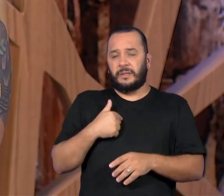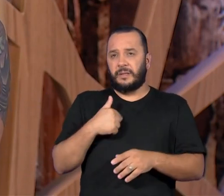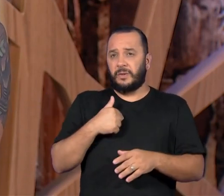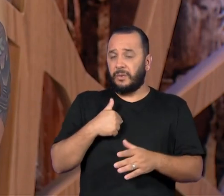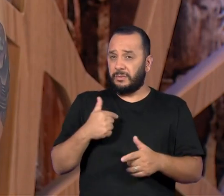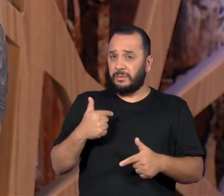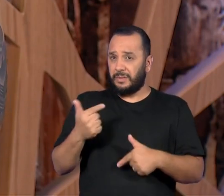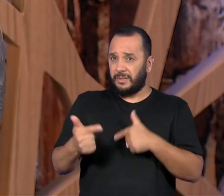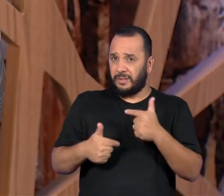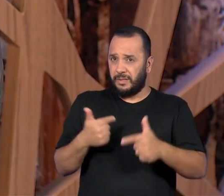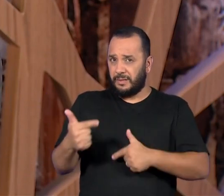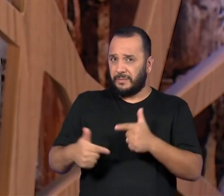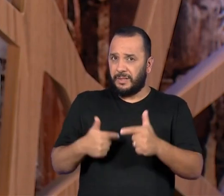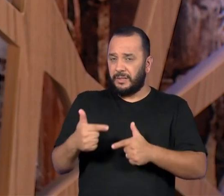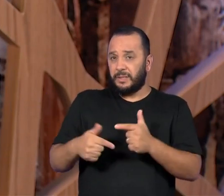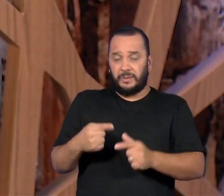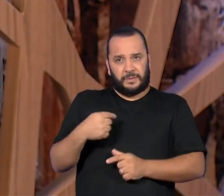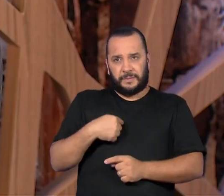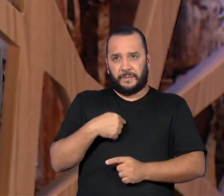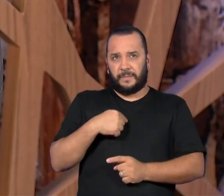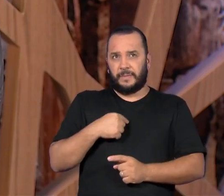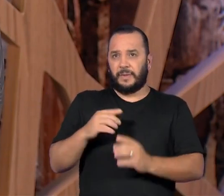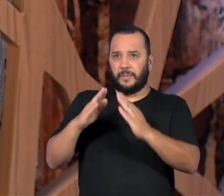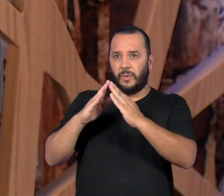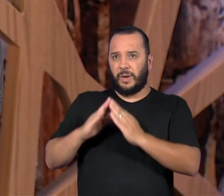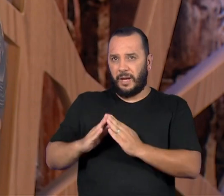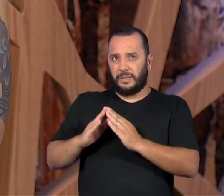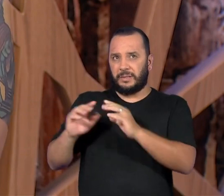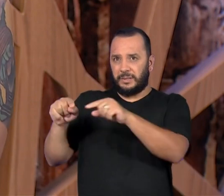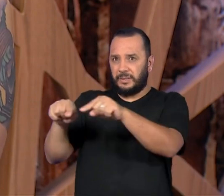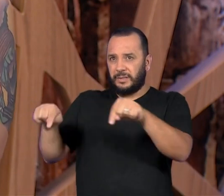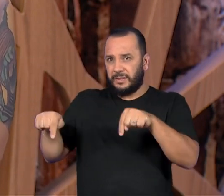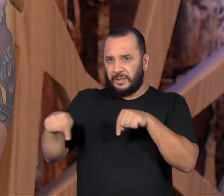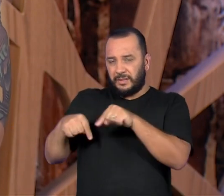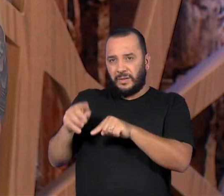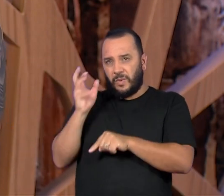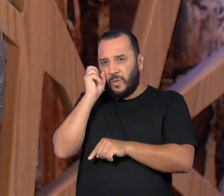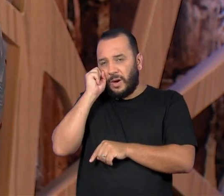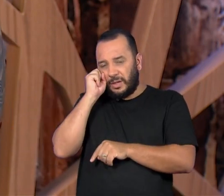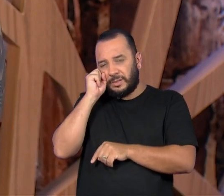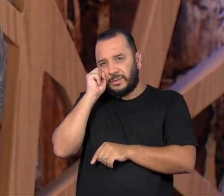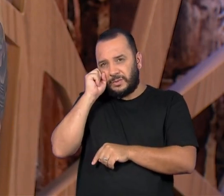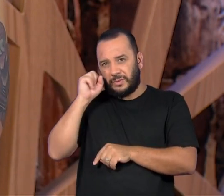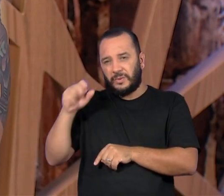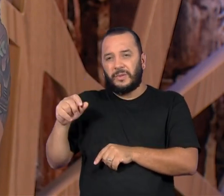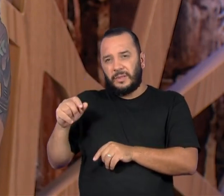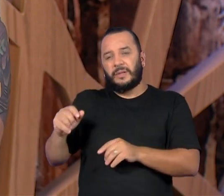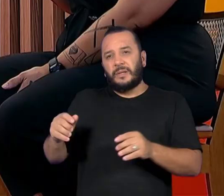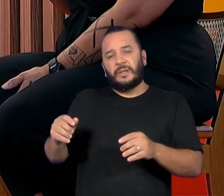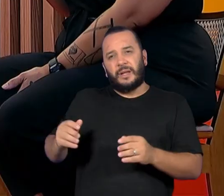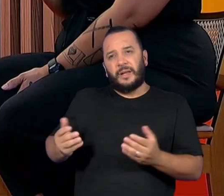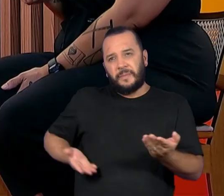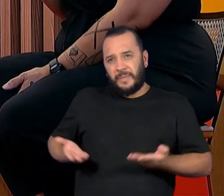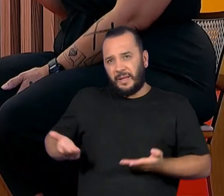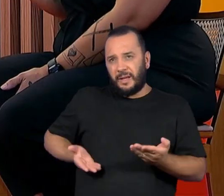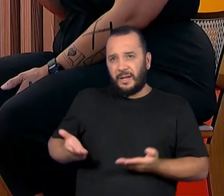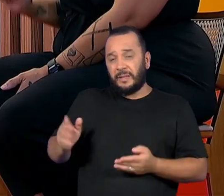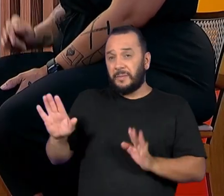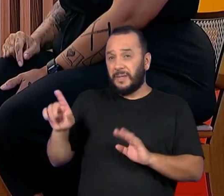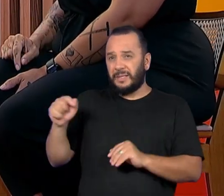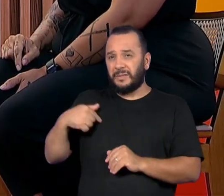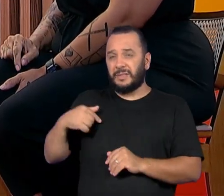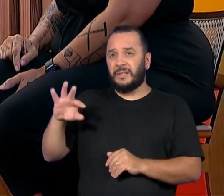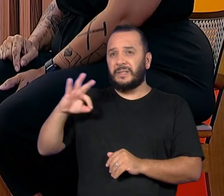não tivesse, eu morasse no quartinho, pela questão da péssima remuneração, a casa onde eu